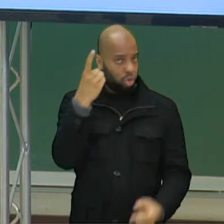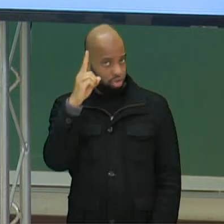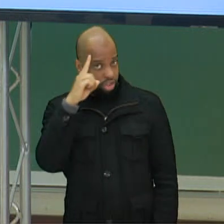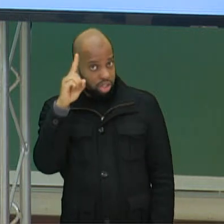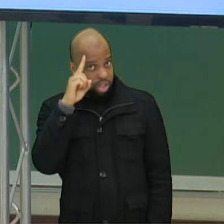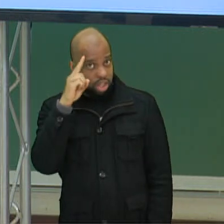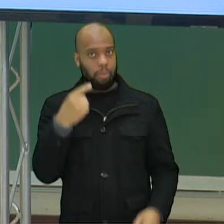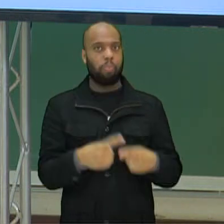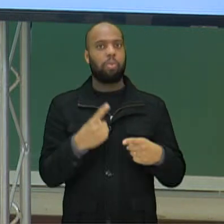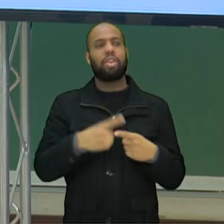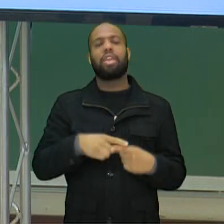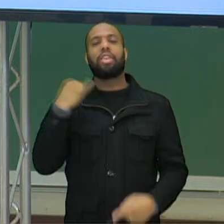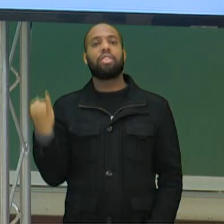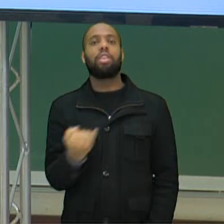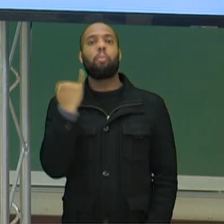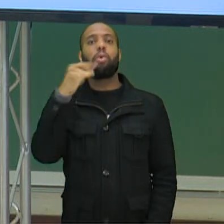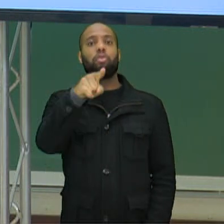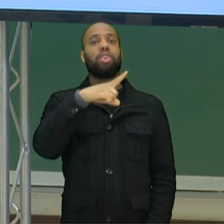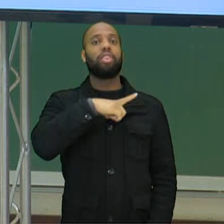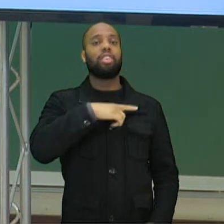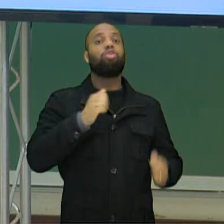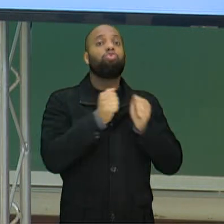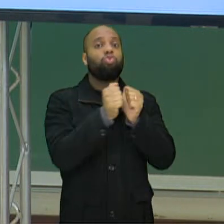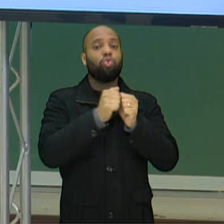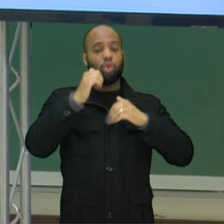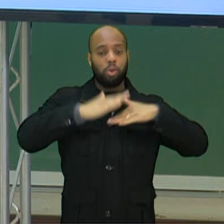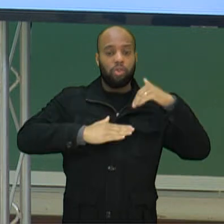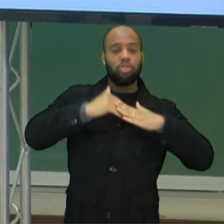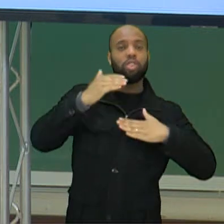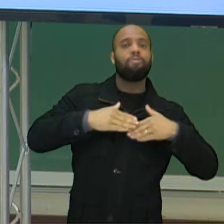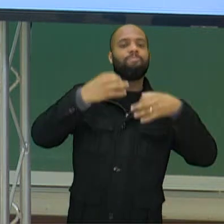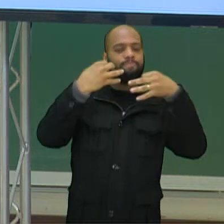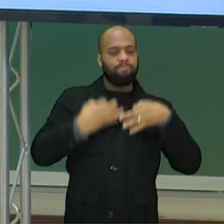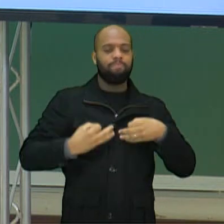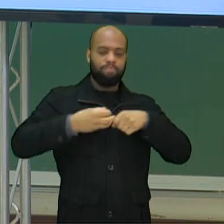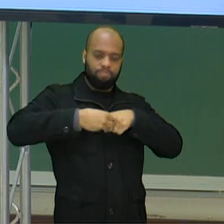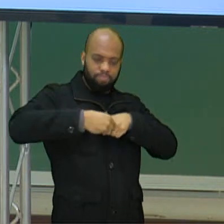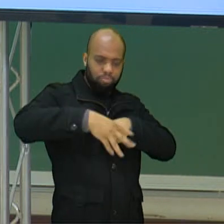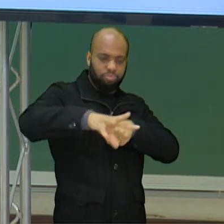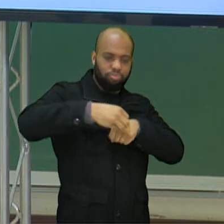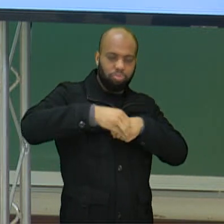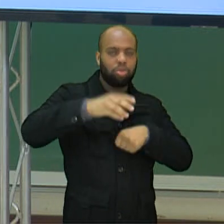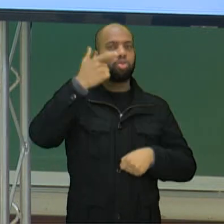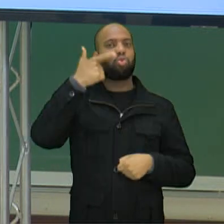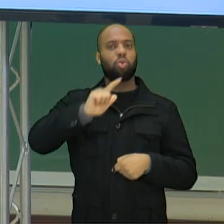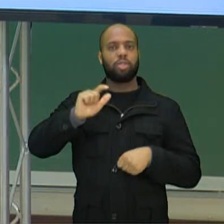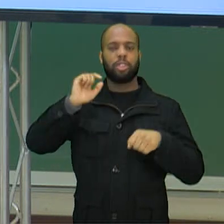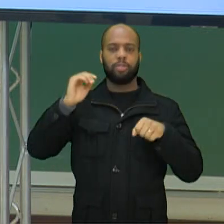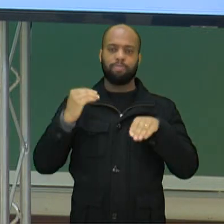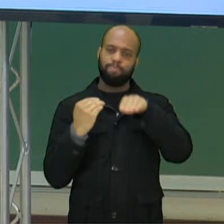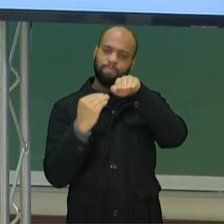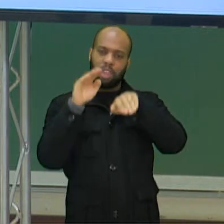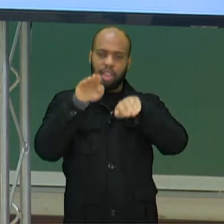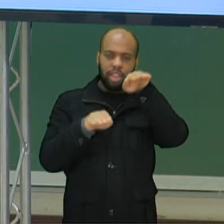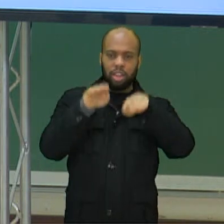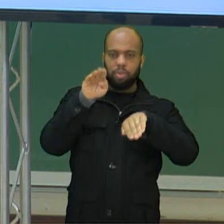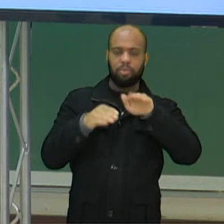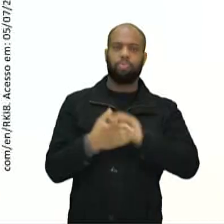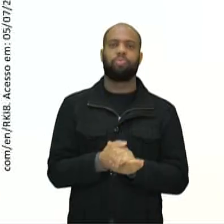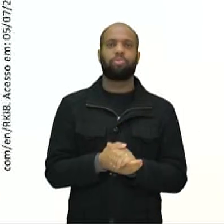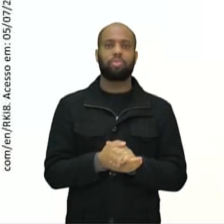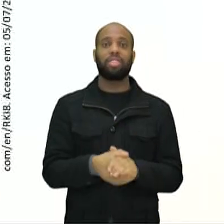ideia de que é importante você ter um acompanhamento profissional adequado para conseguir equilibrar esses elementos.